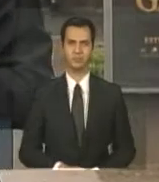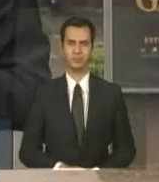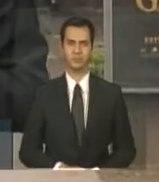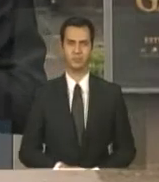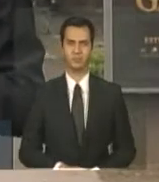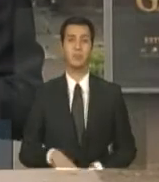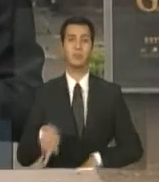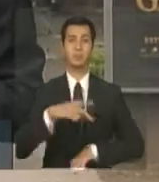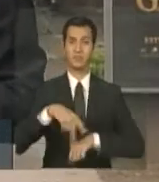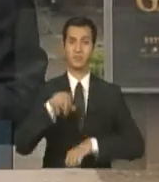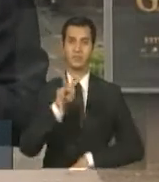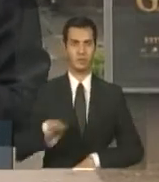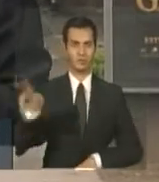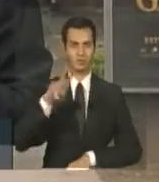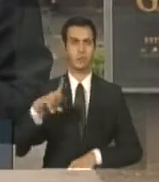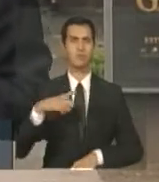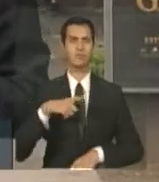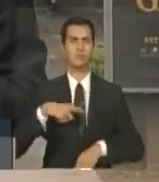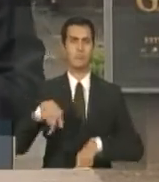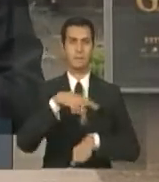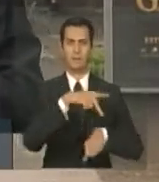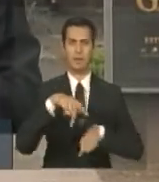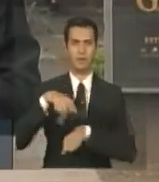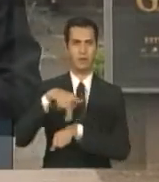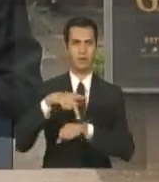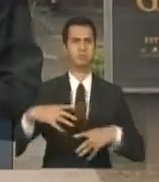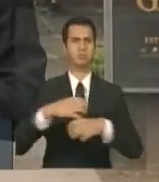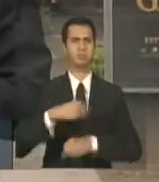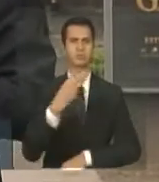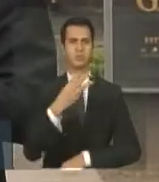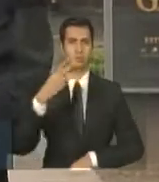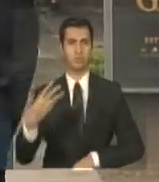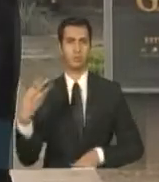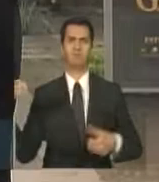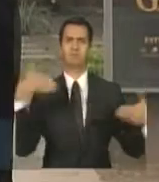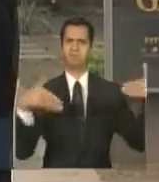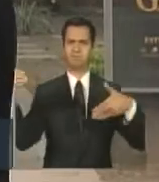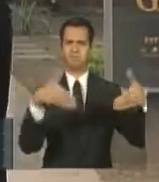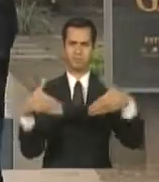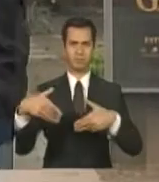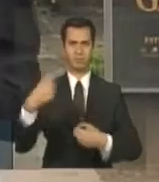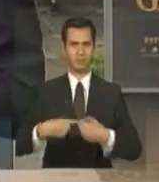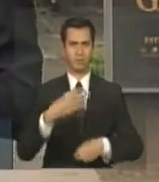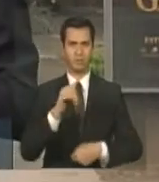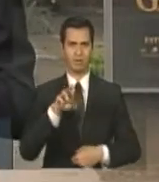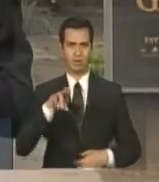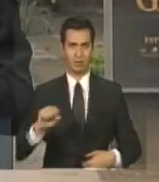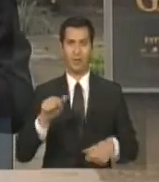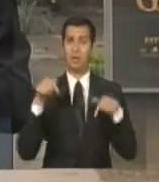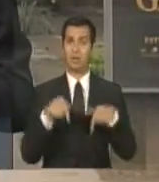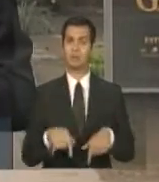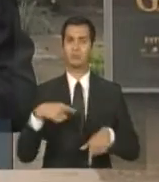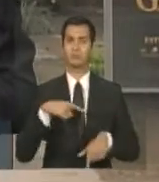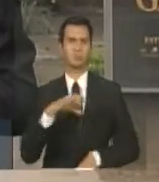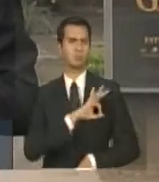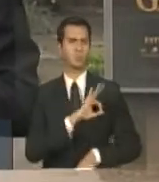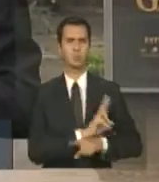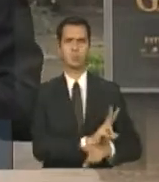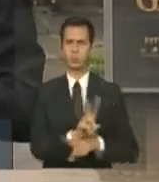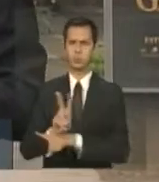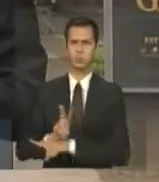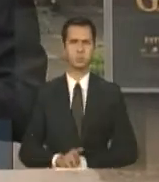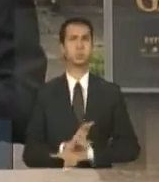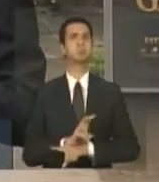Venezuela está recebendo chefes de Estado de 33 países. Por isso, o esquema de segurança aqui em Caracas foi bastante